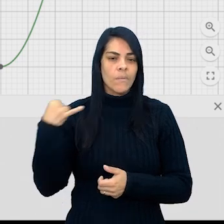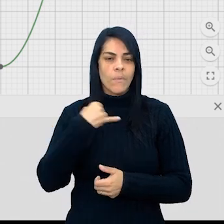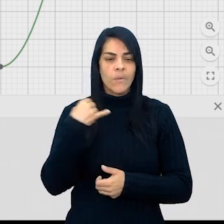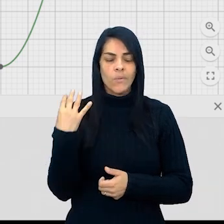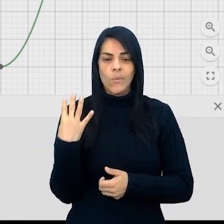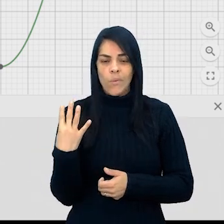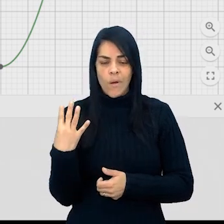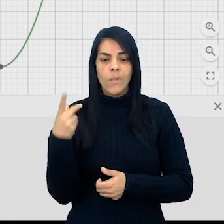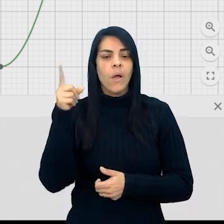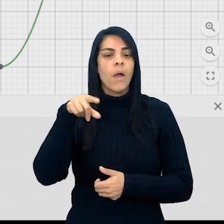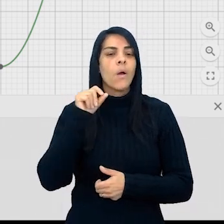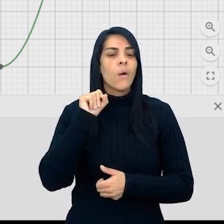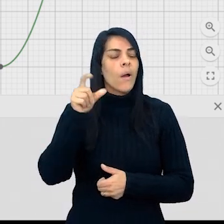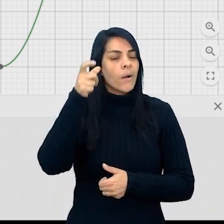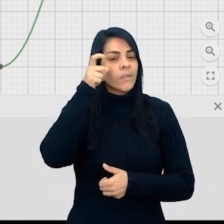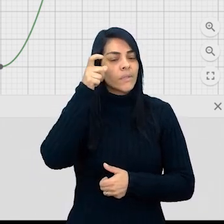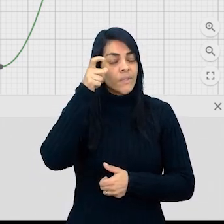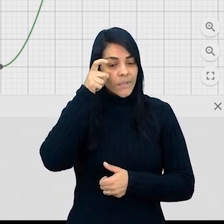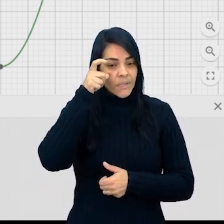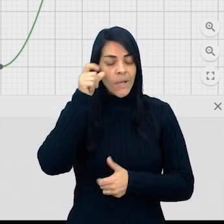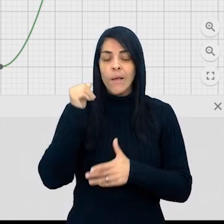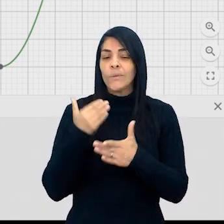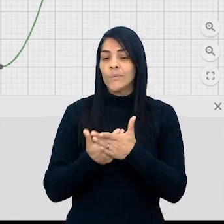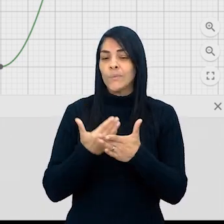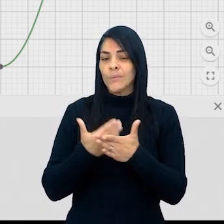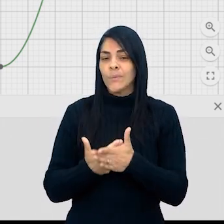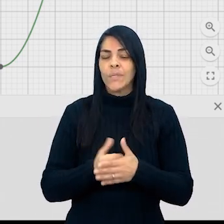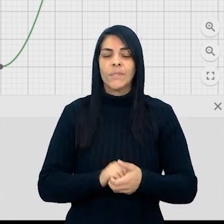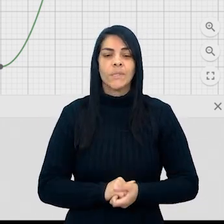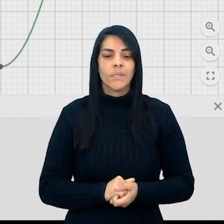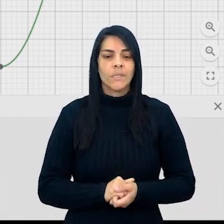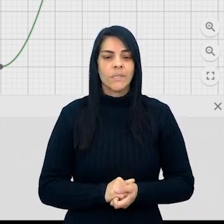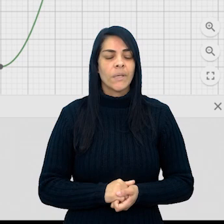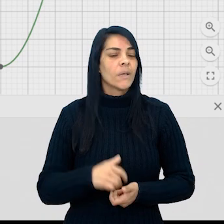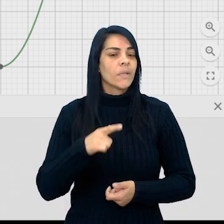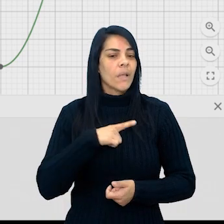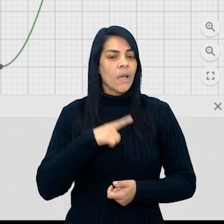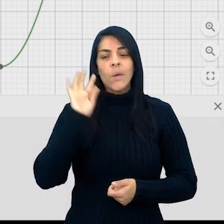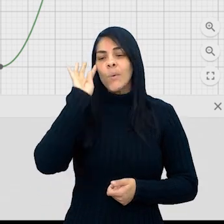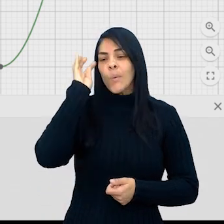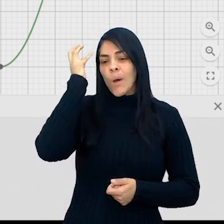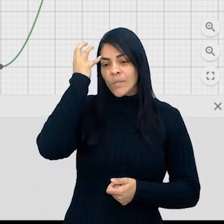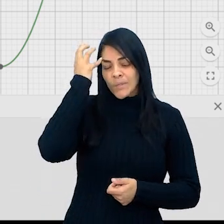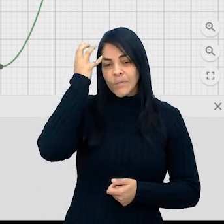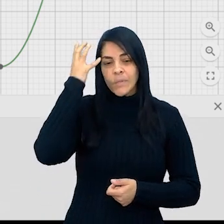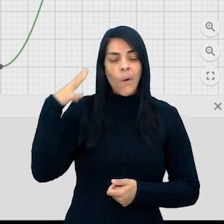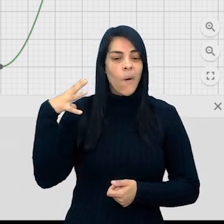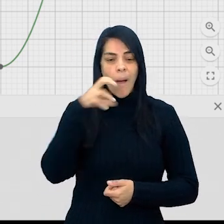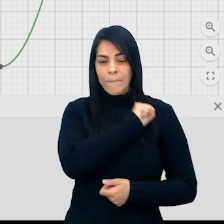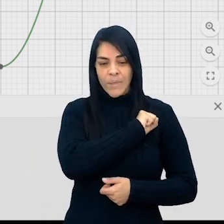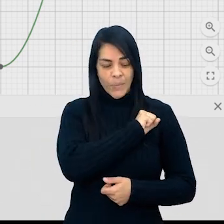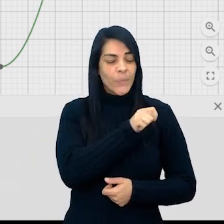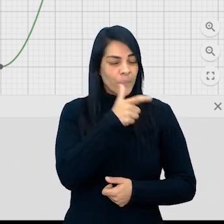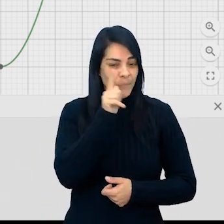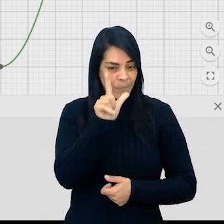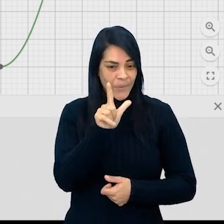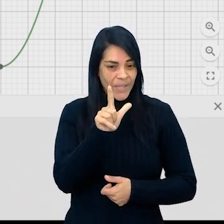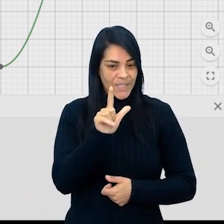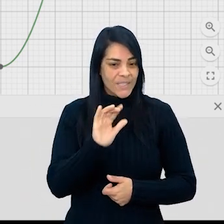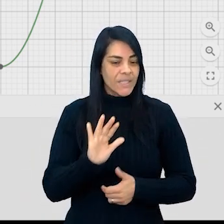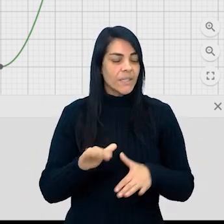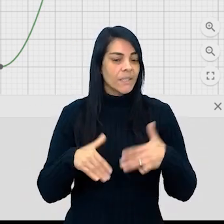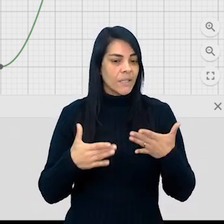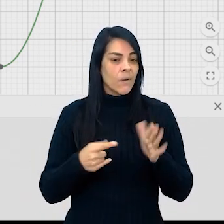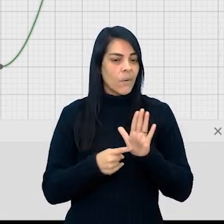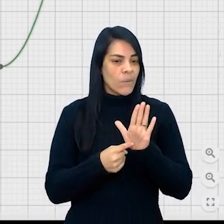4. Isso que é muito interessante, né? O estudante ele obtém esse resultado de imediato. E